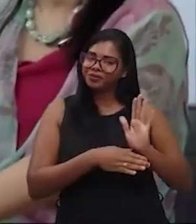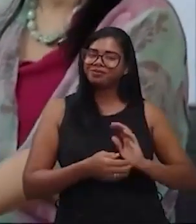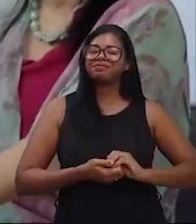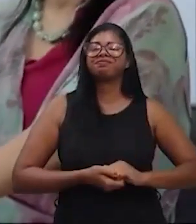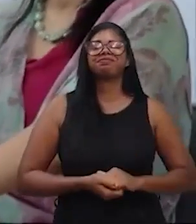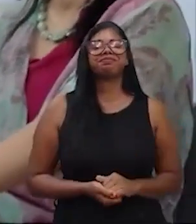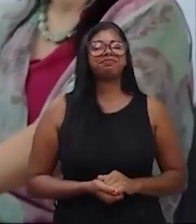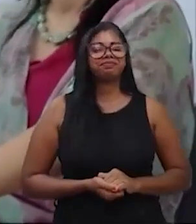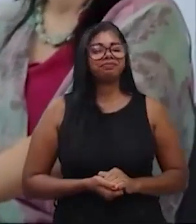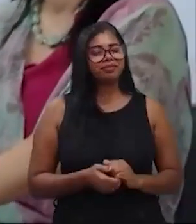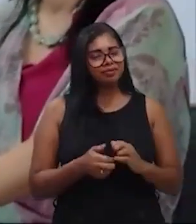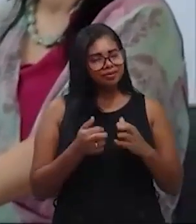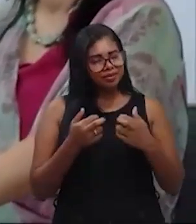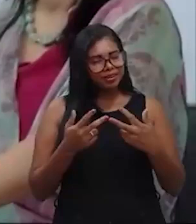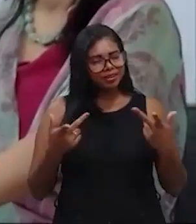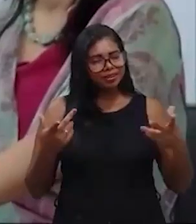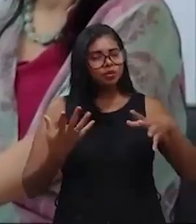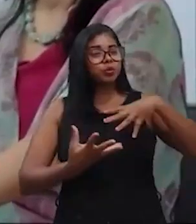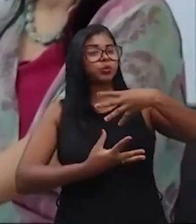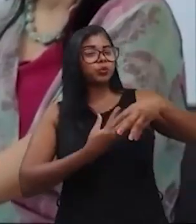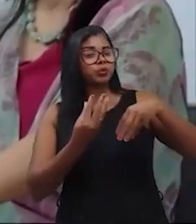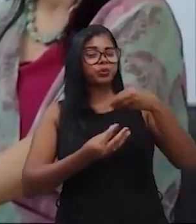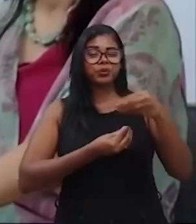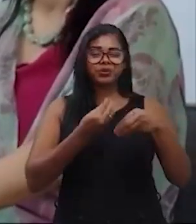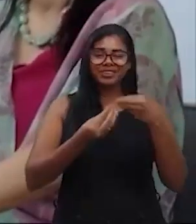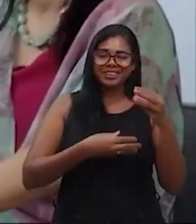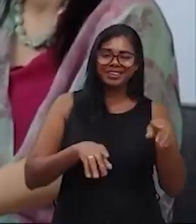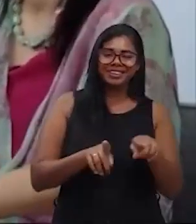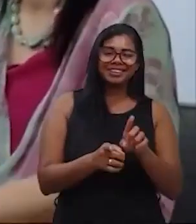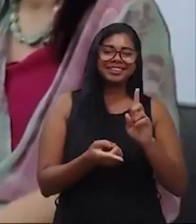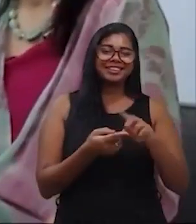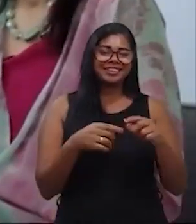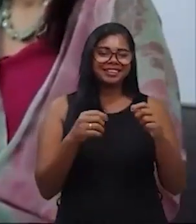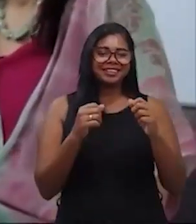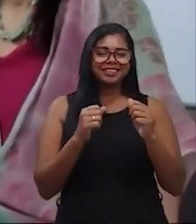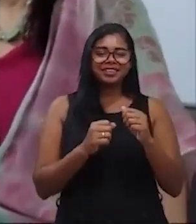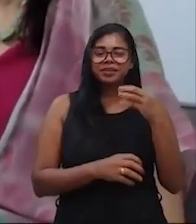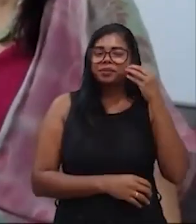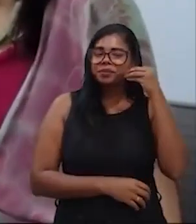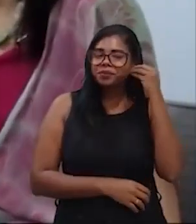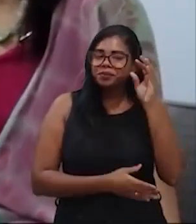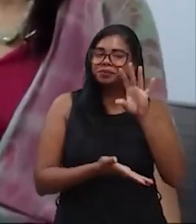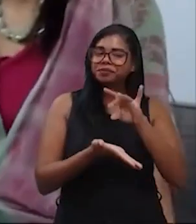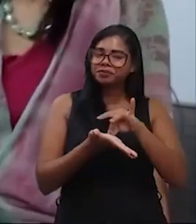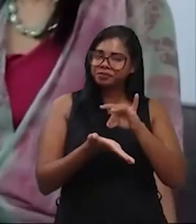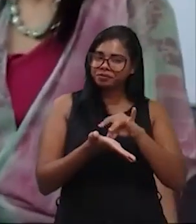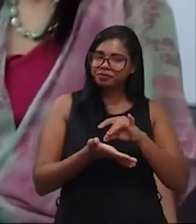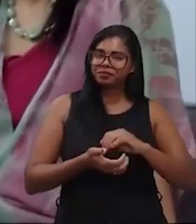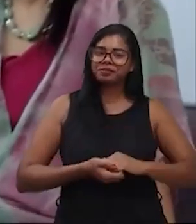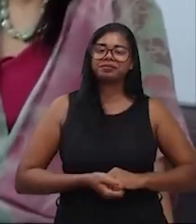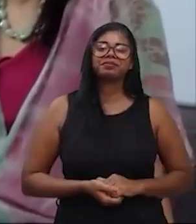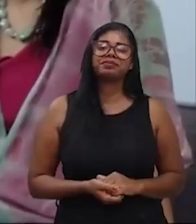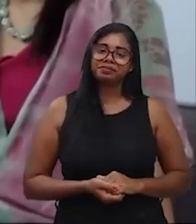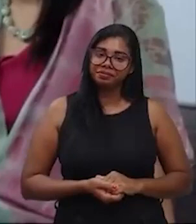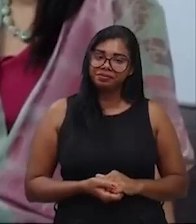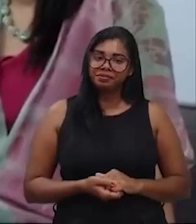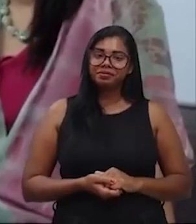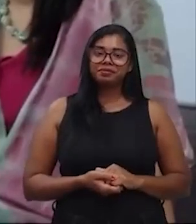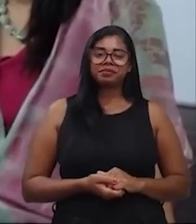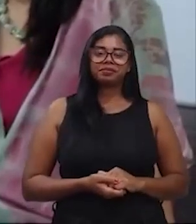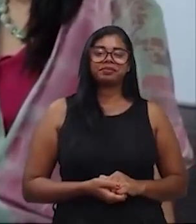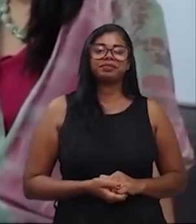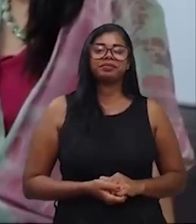design com muita coisa misturada junto e que a gente possa sempre experimentar. Não é sobre habilidade, né? É